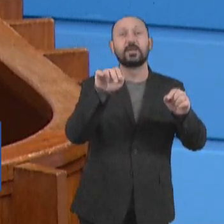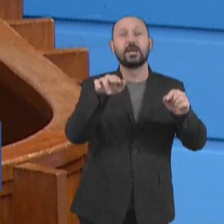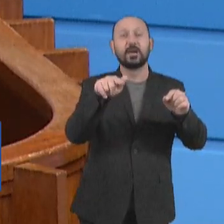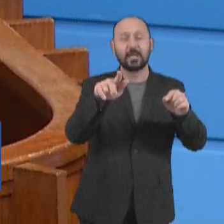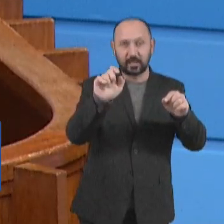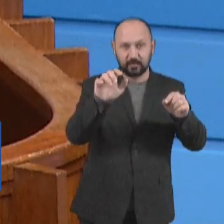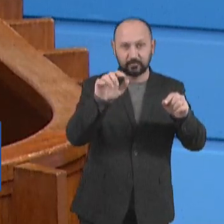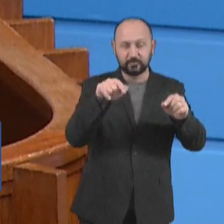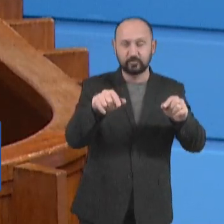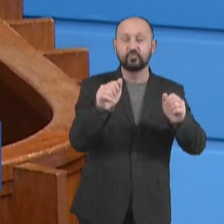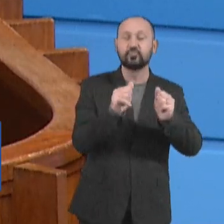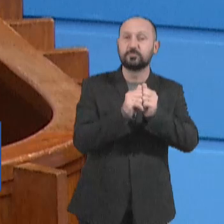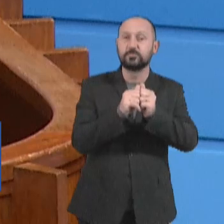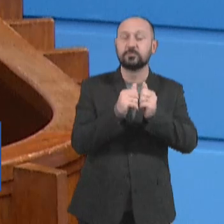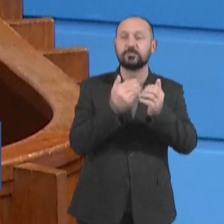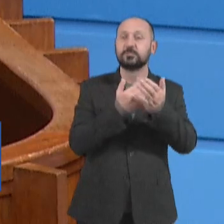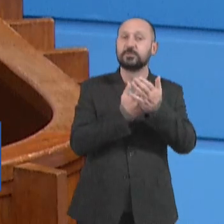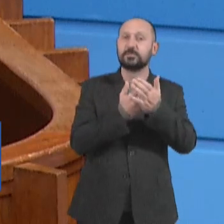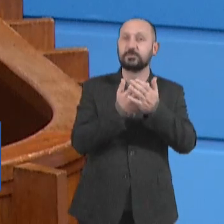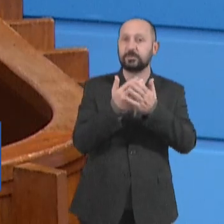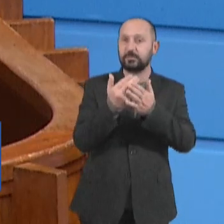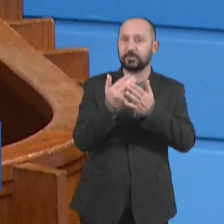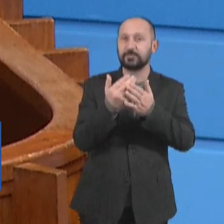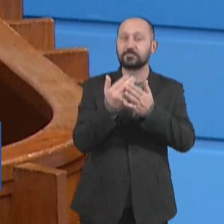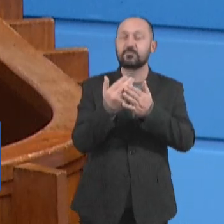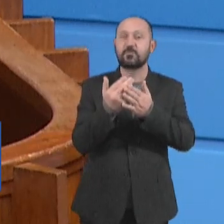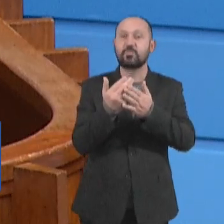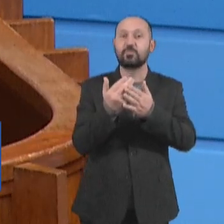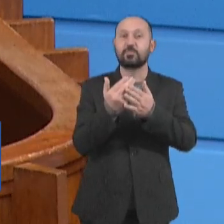entram também via